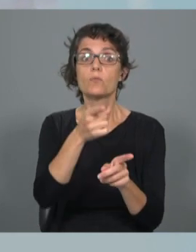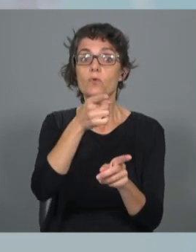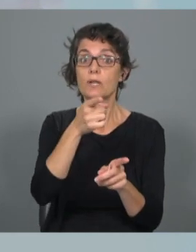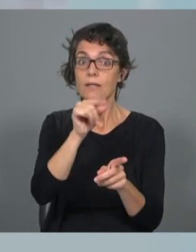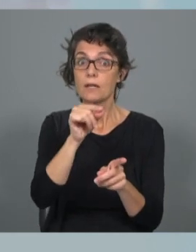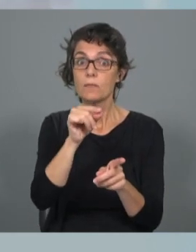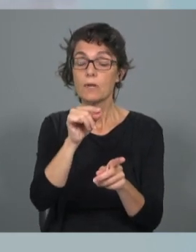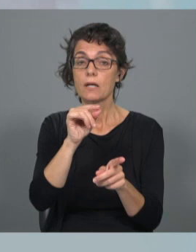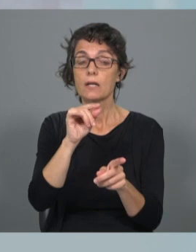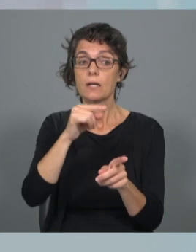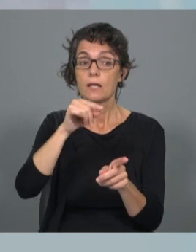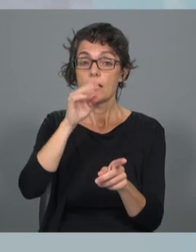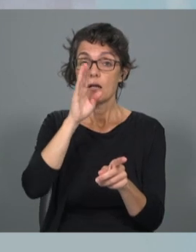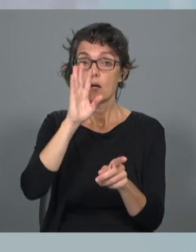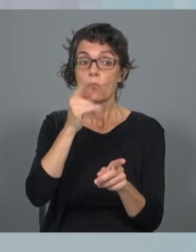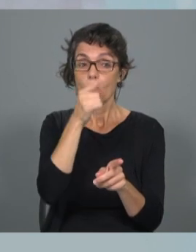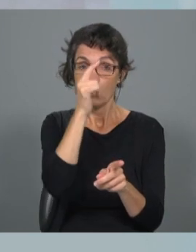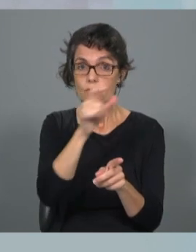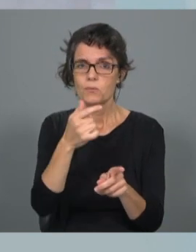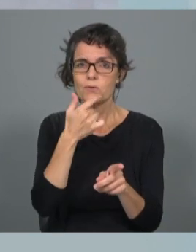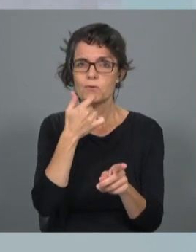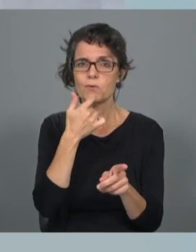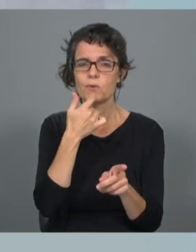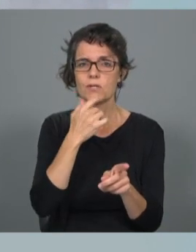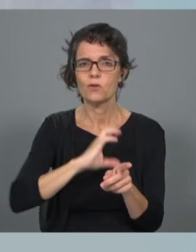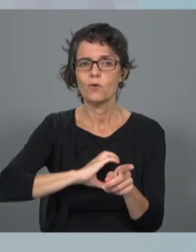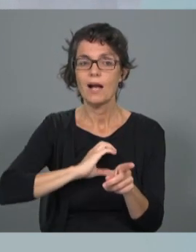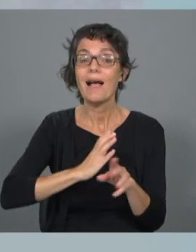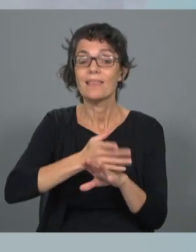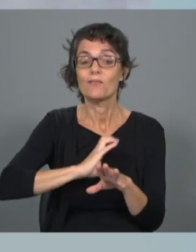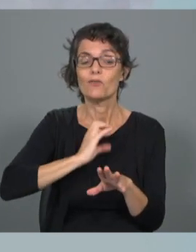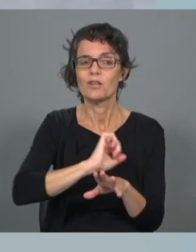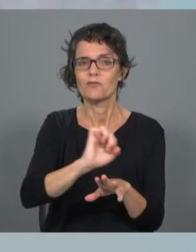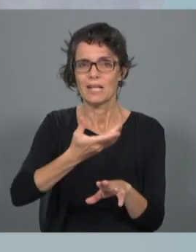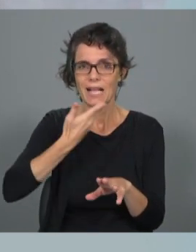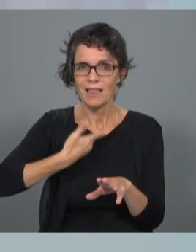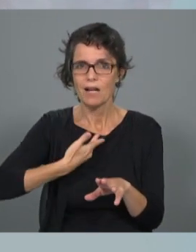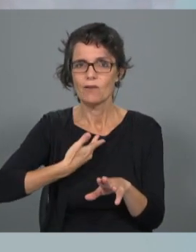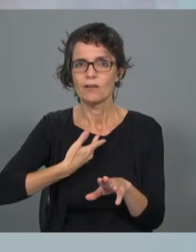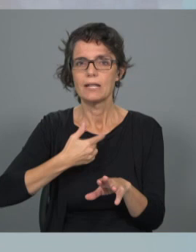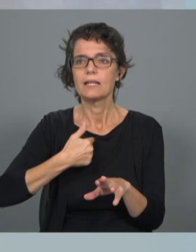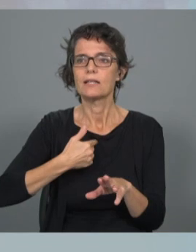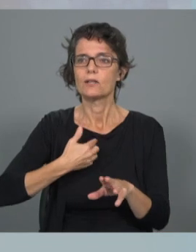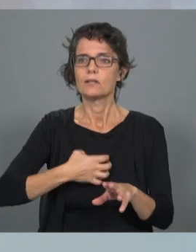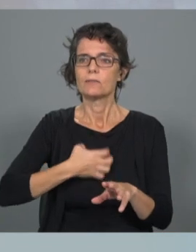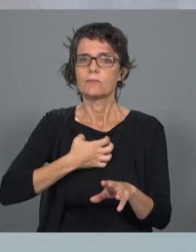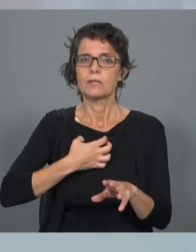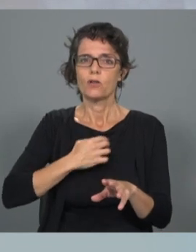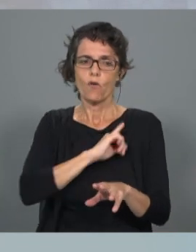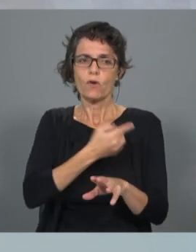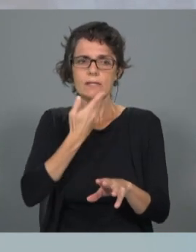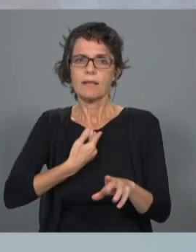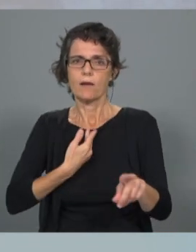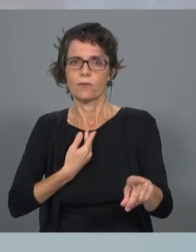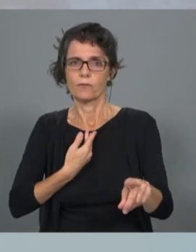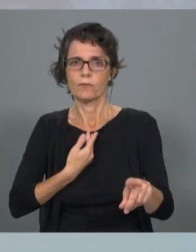Quando percebem que, de facto, que nós estamos com a mais reta intenção, procuramos ser homens de Deus, que é justamente